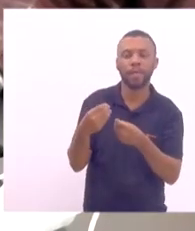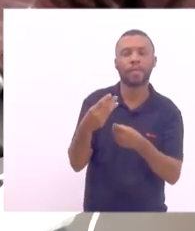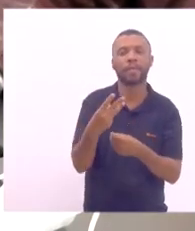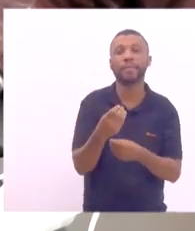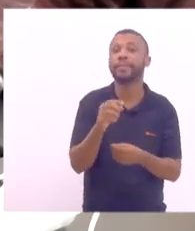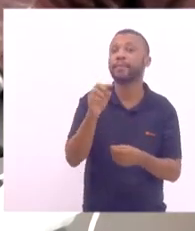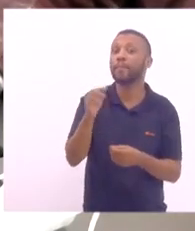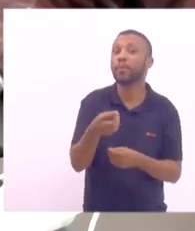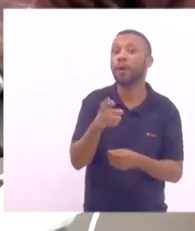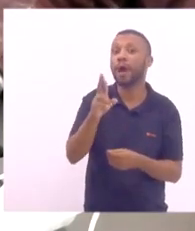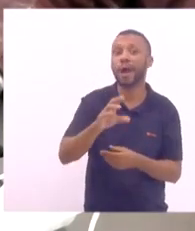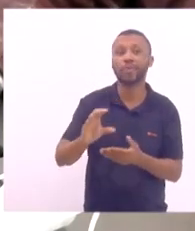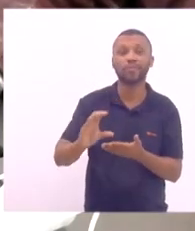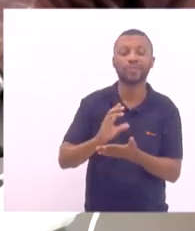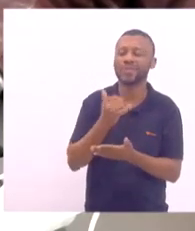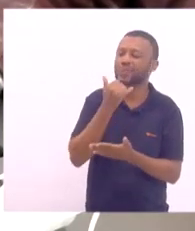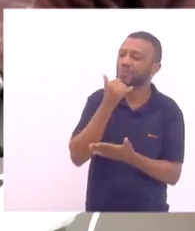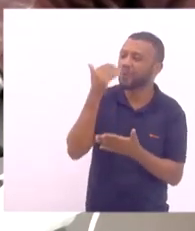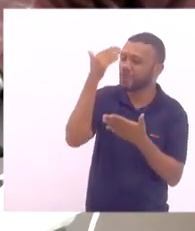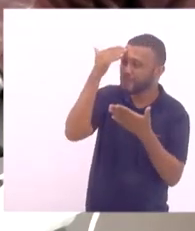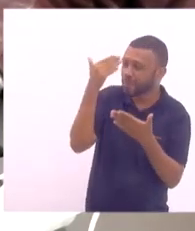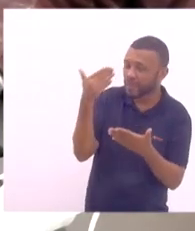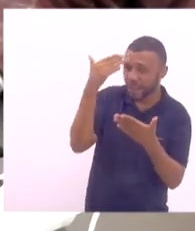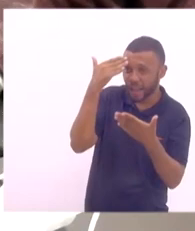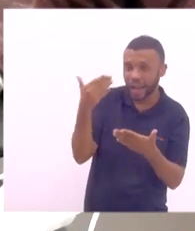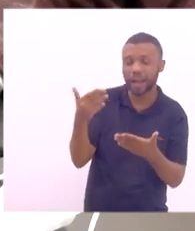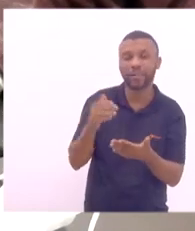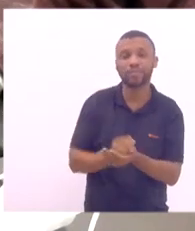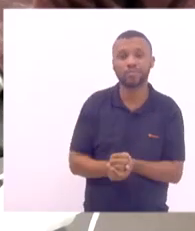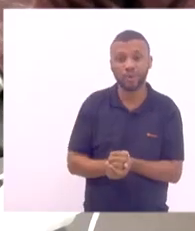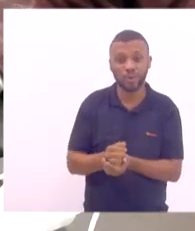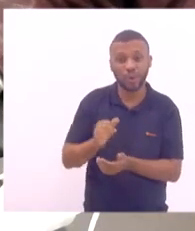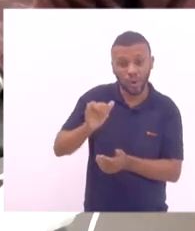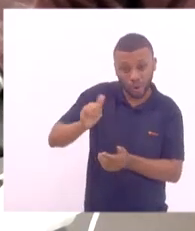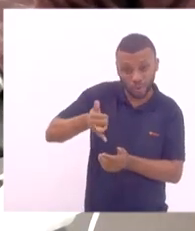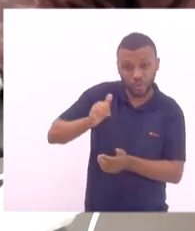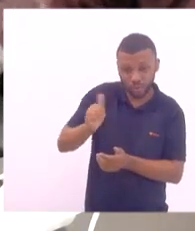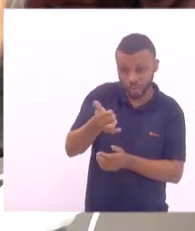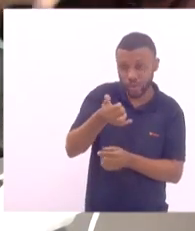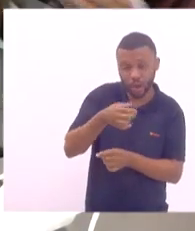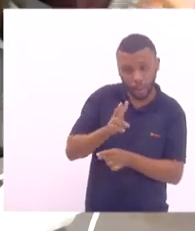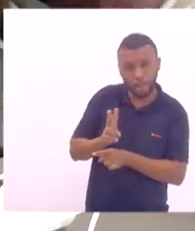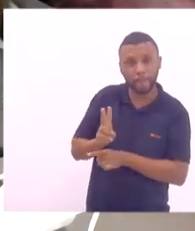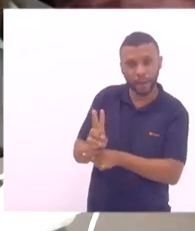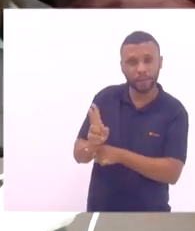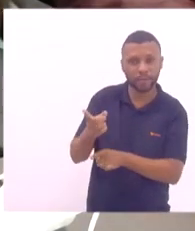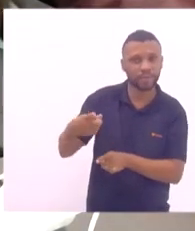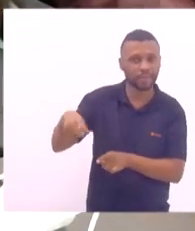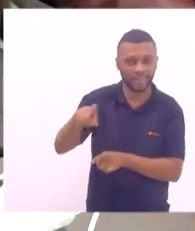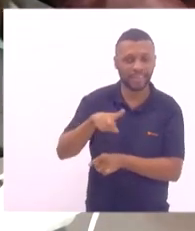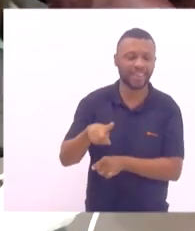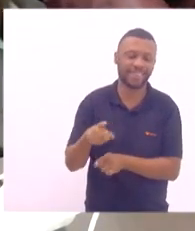mil reais. Eu digo, muito obrigado. Ao mesmo juro, eu empresto a vocês.